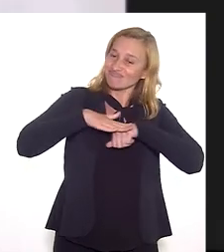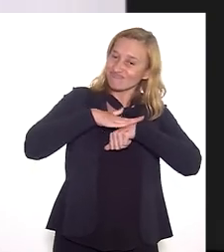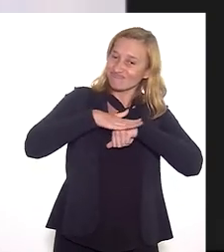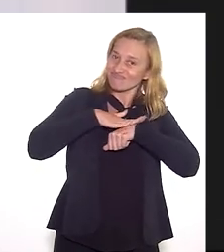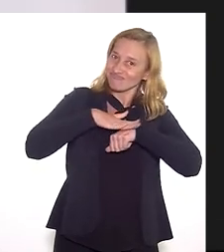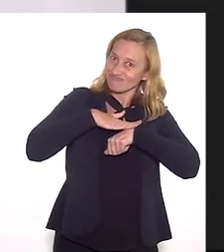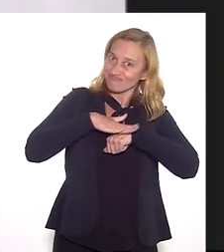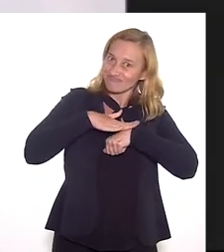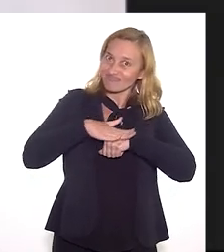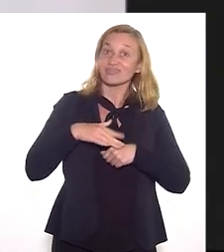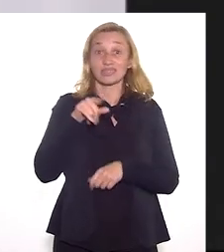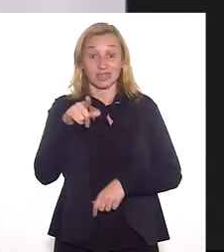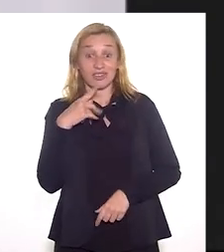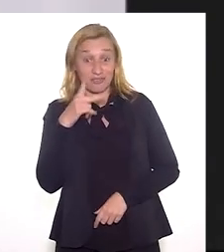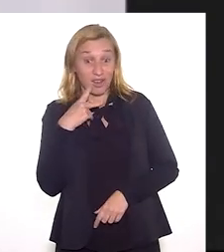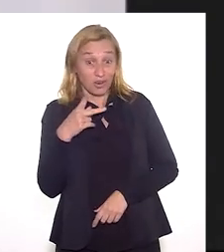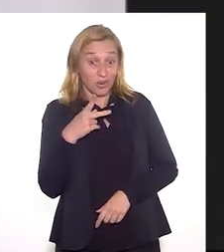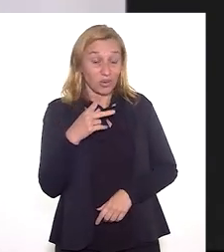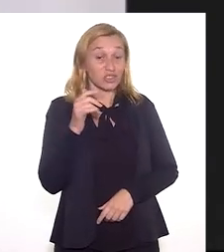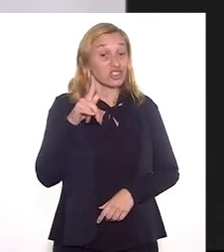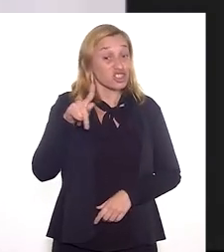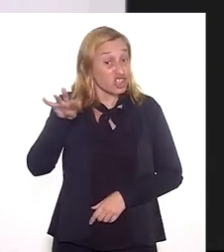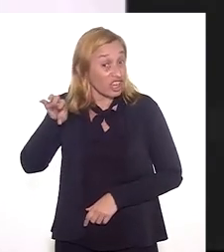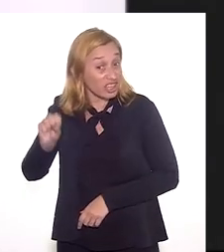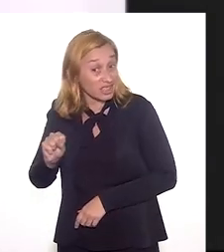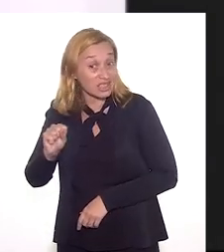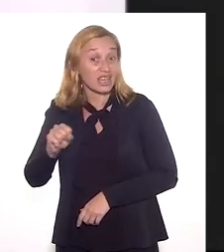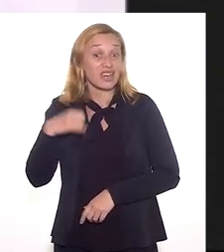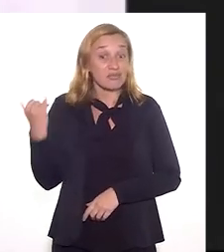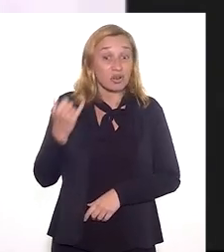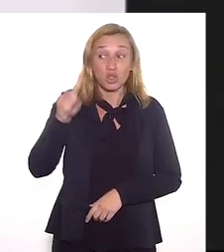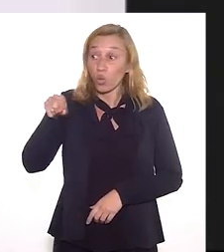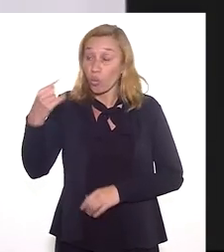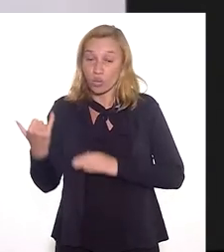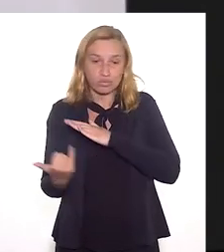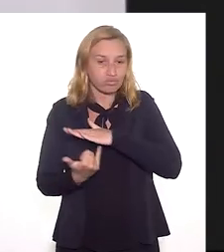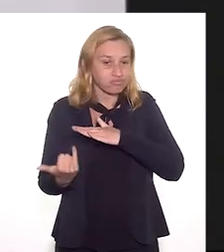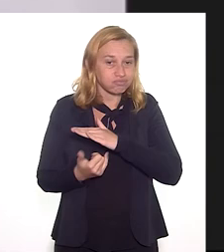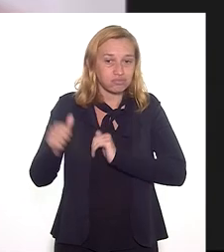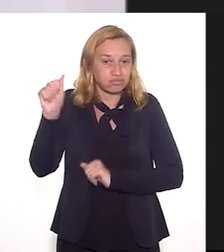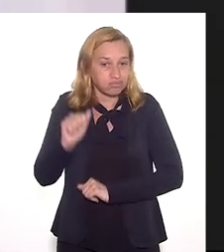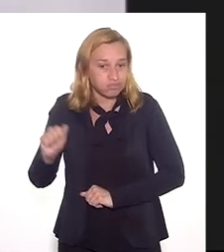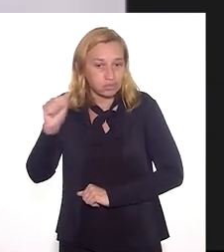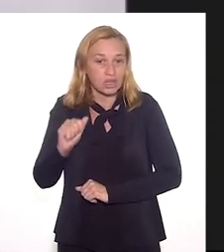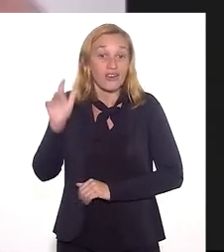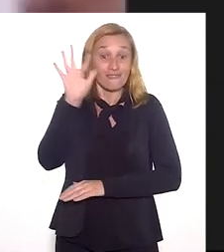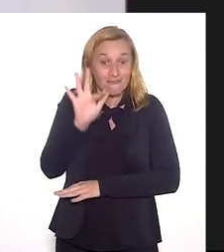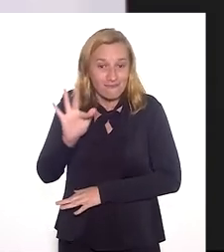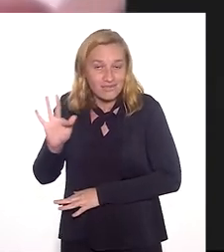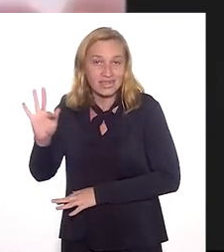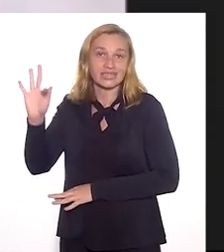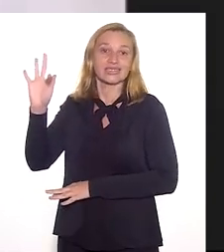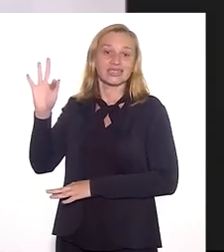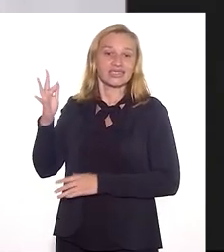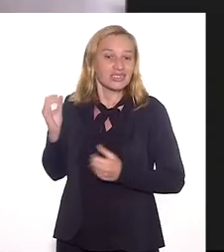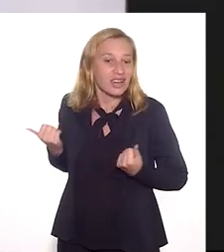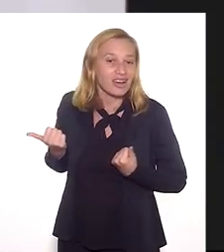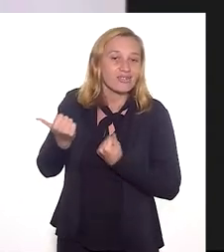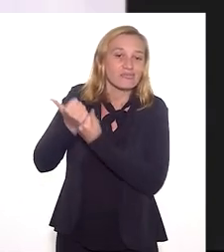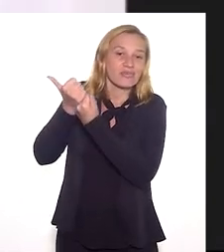prazer em conversar. E como você falou, Geisa, super importante que outras instituições,